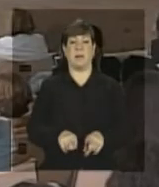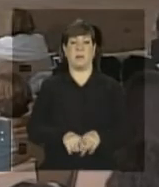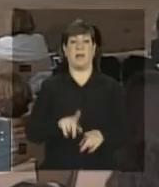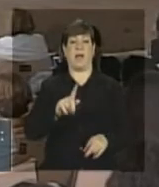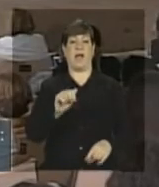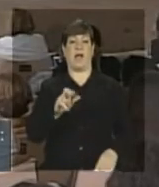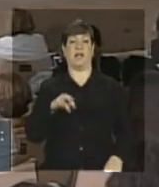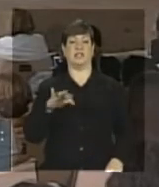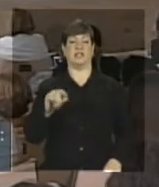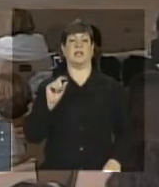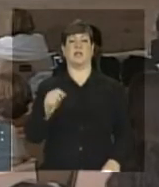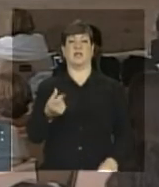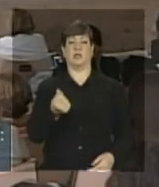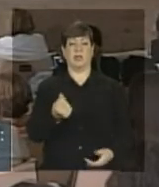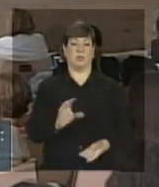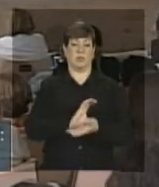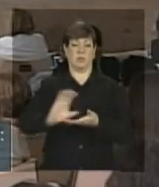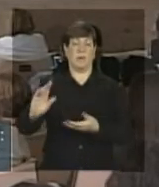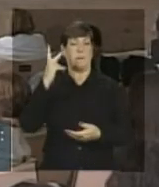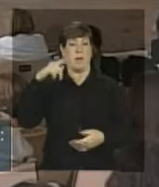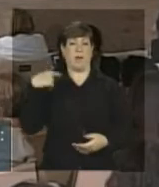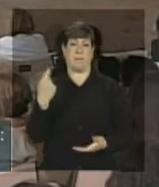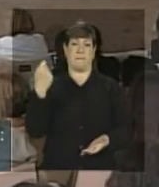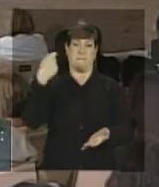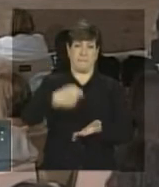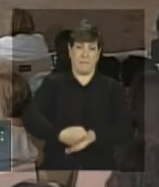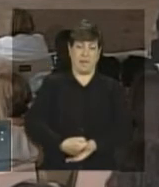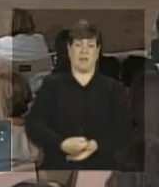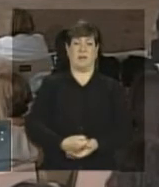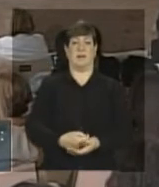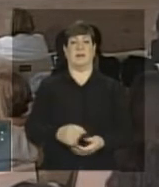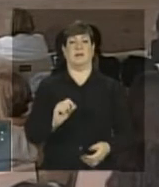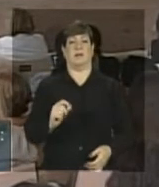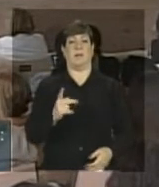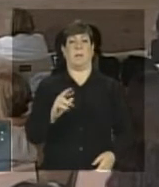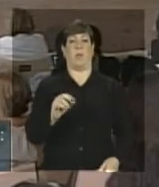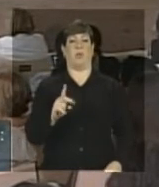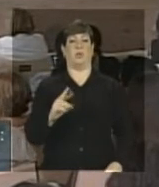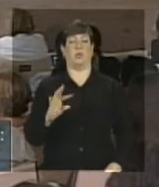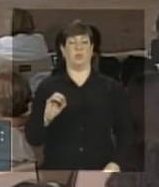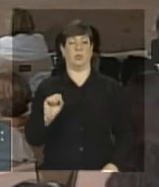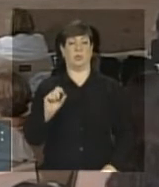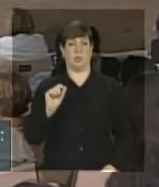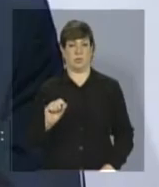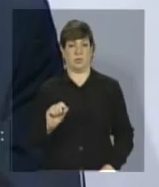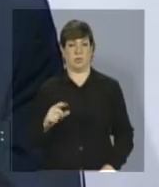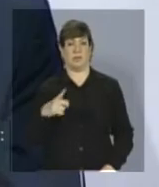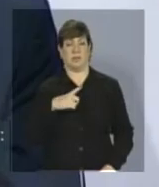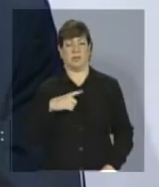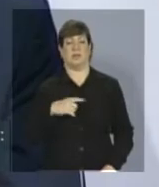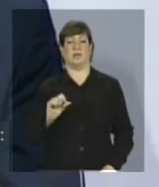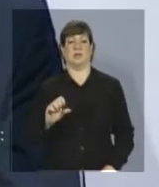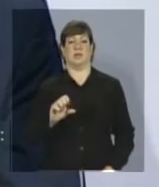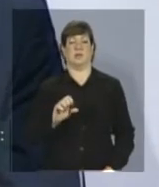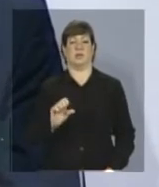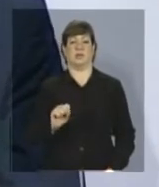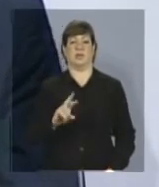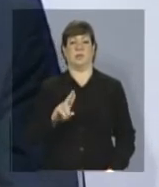recursos para nós pagarmos o sobrepreço de produtos oriundos da sociobiodiversidade.